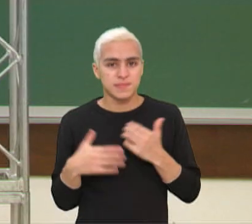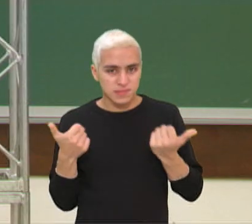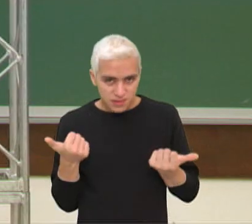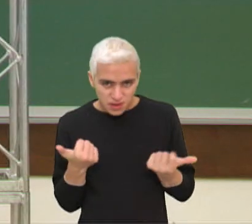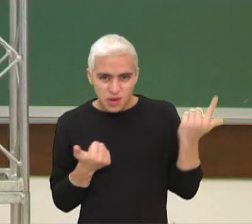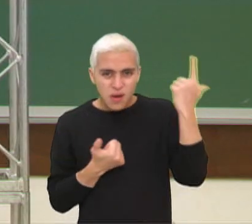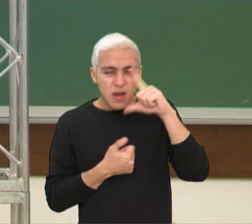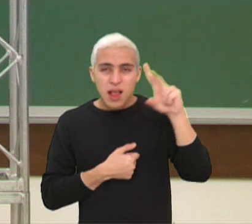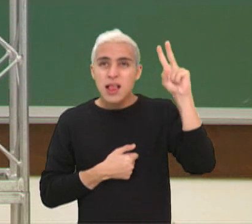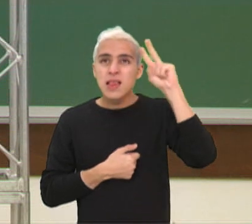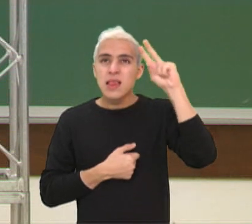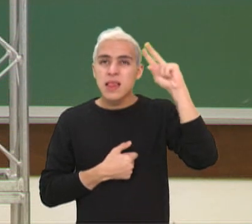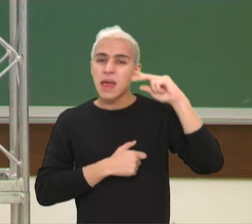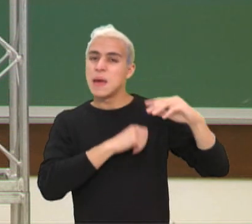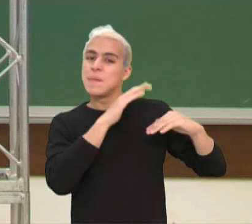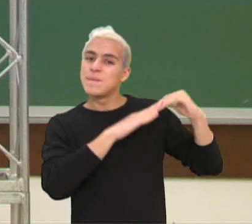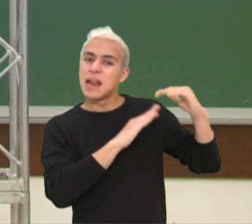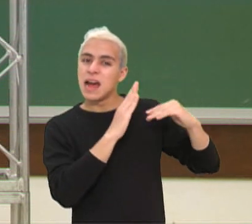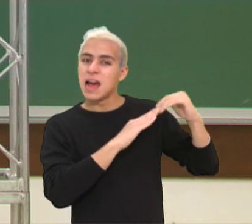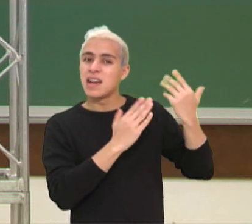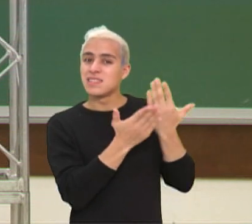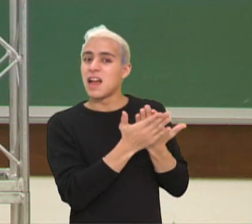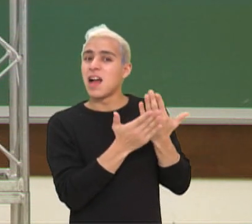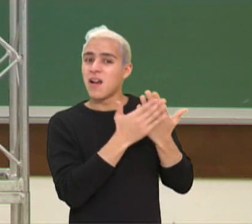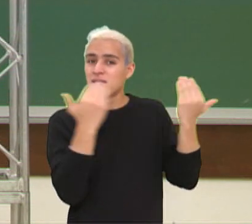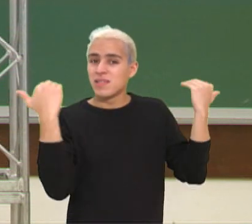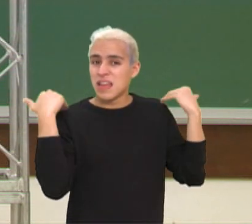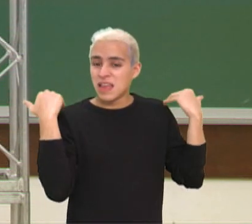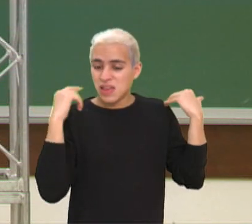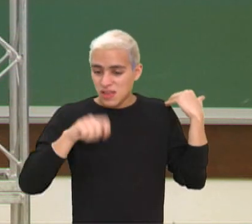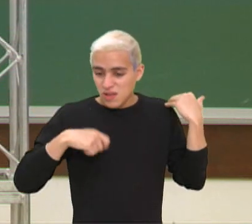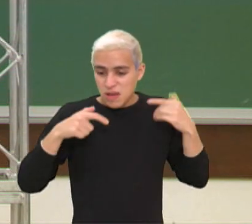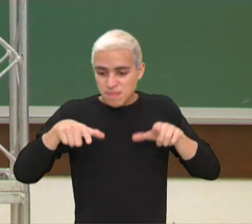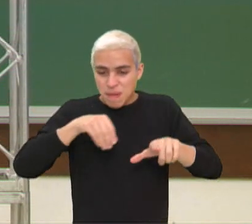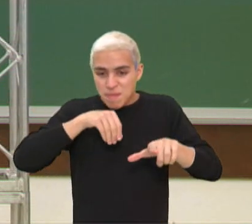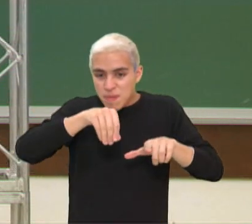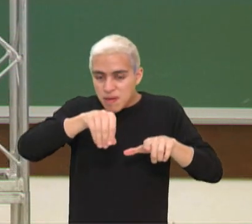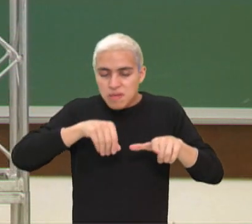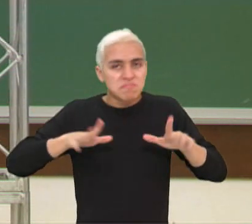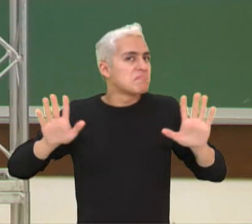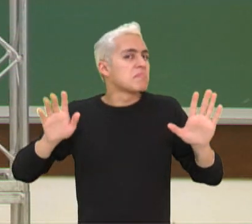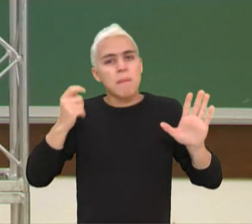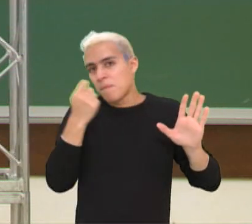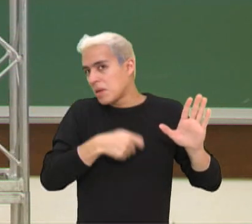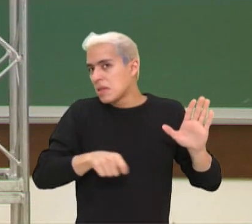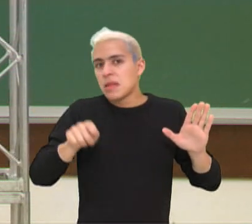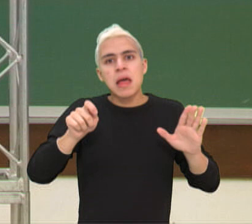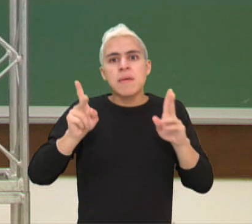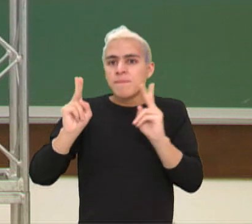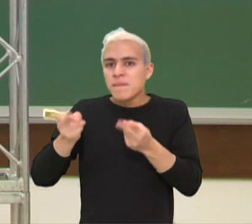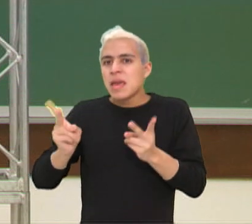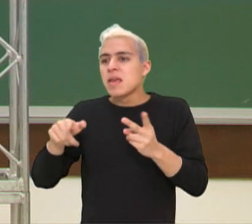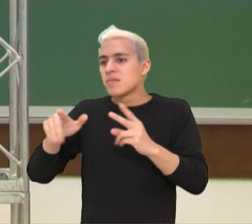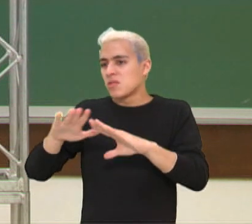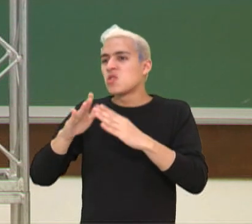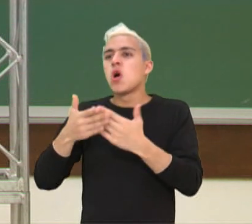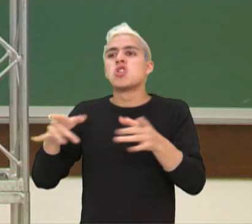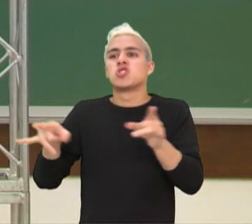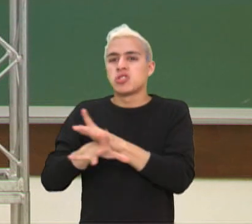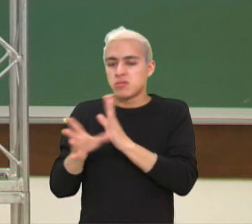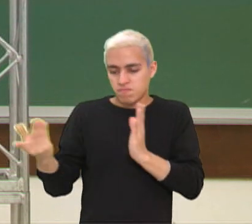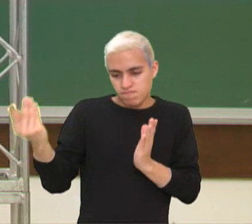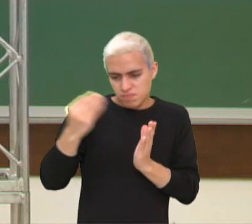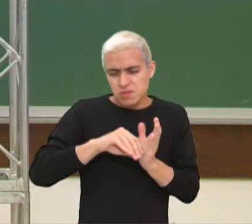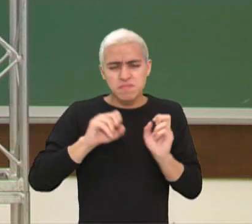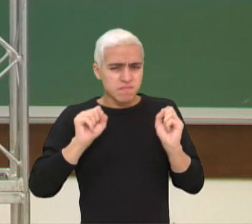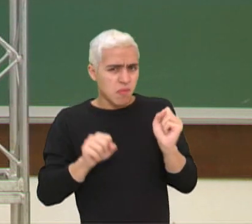Conseguiram lembrar das práticas de educação física nos jogos de tabuleiros? Então, não precisa ser só aquele jogo de tabuleiro que você fez na prática em sala de aula.